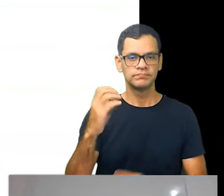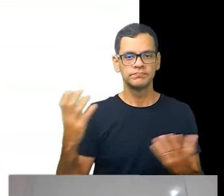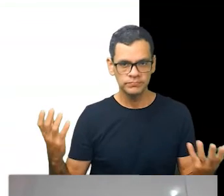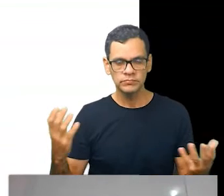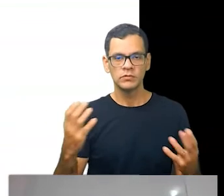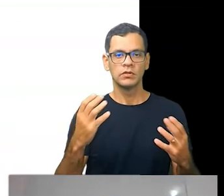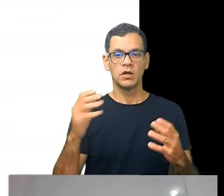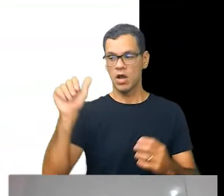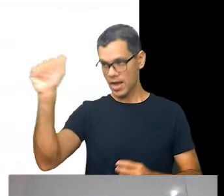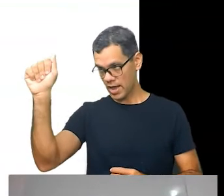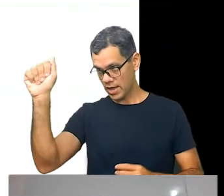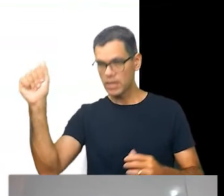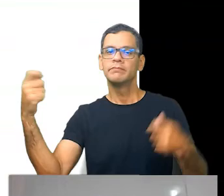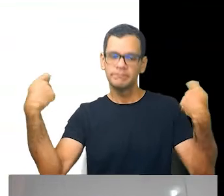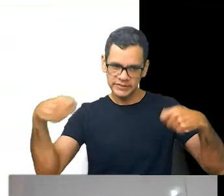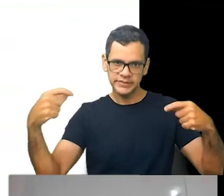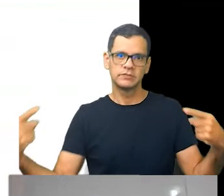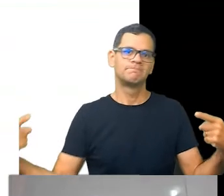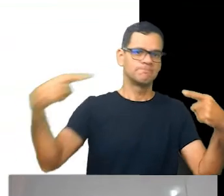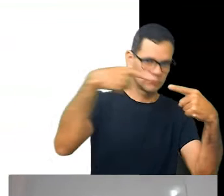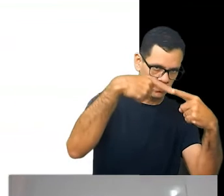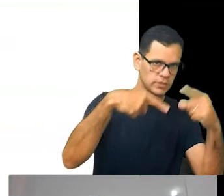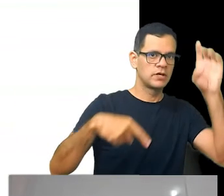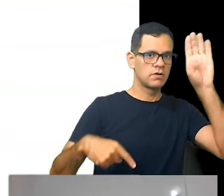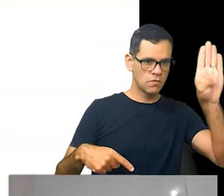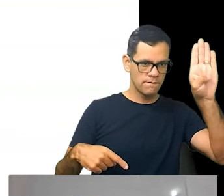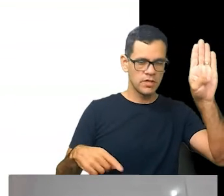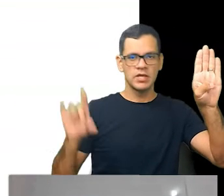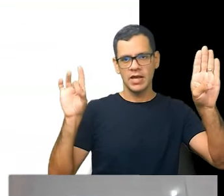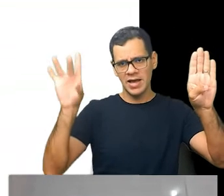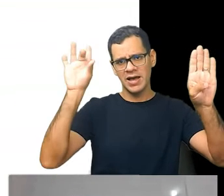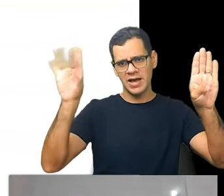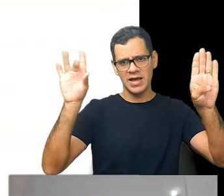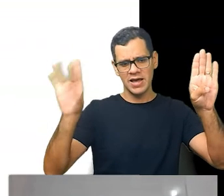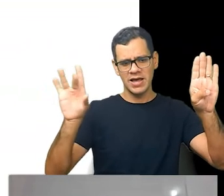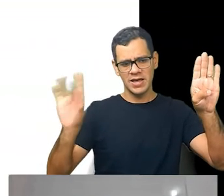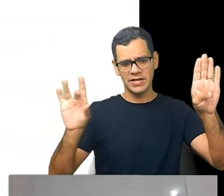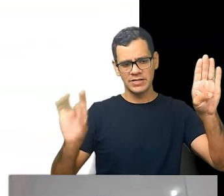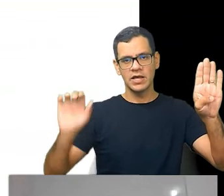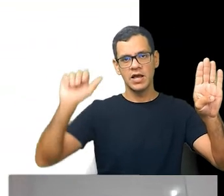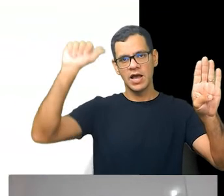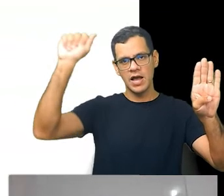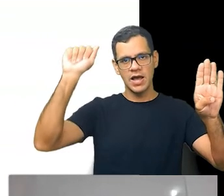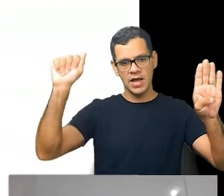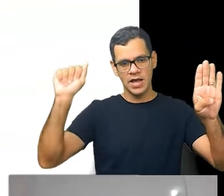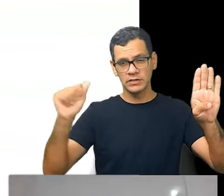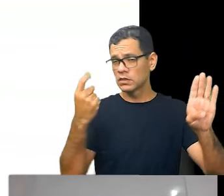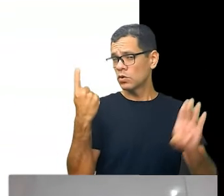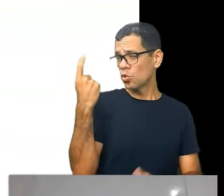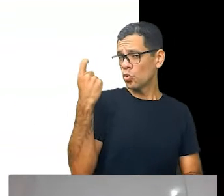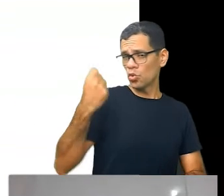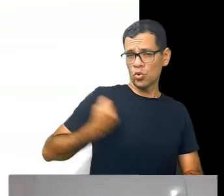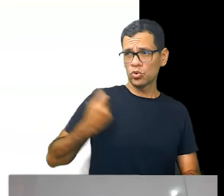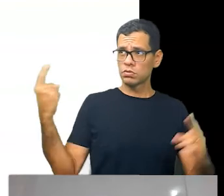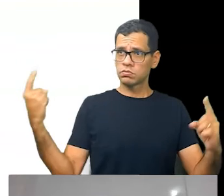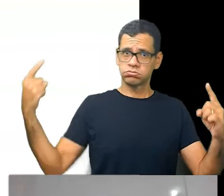isso aqui é notação muito importante. Ó. Todos os elementos do A têm que ter correspondente em B. E